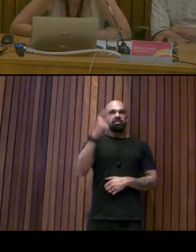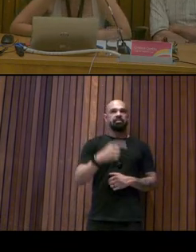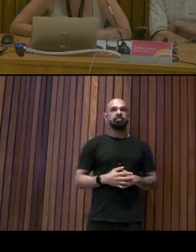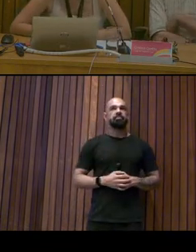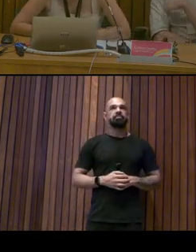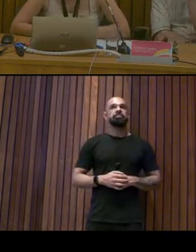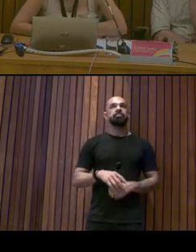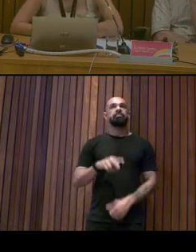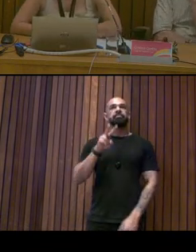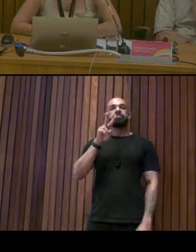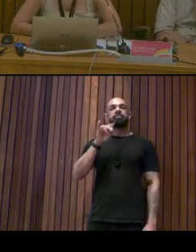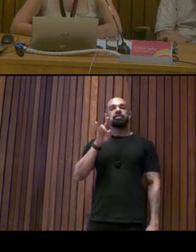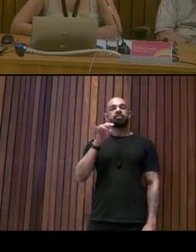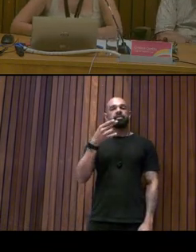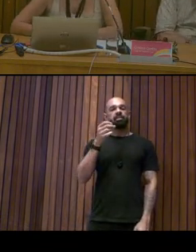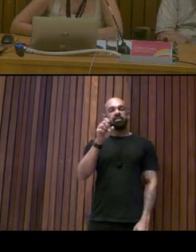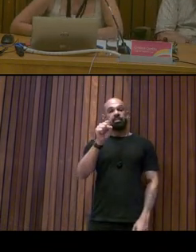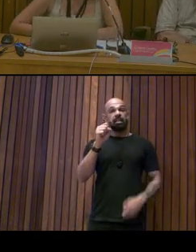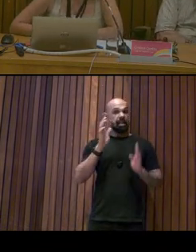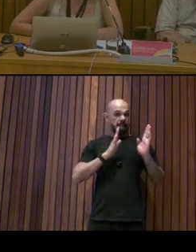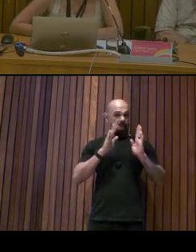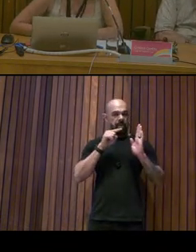O Vinícius, ele na época precisou